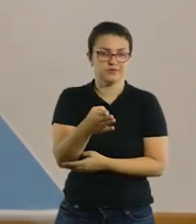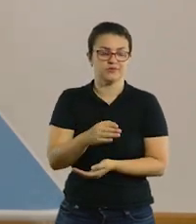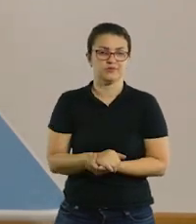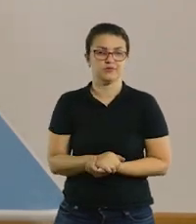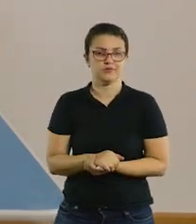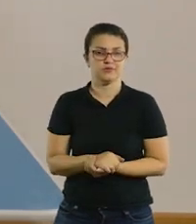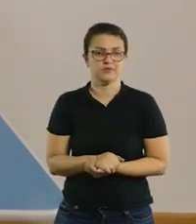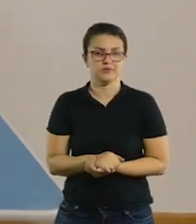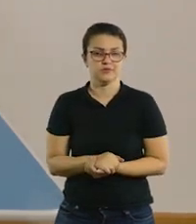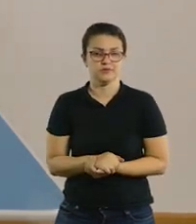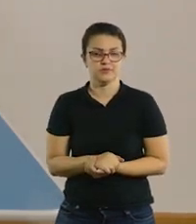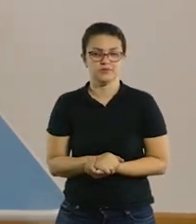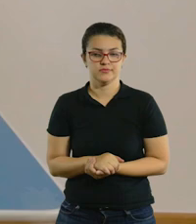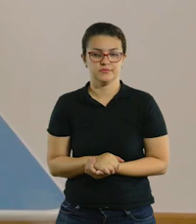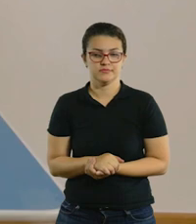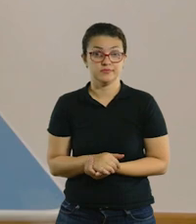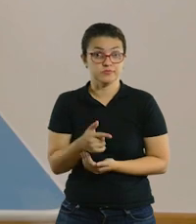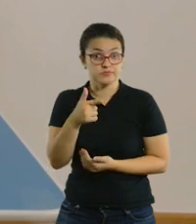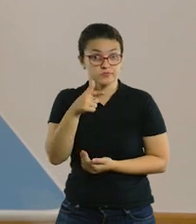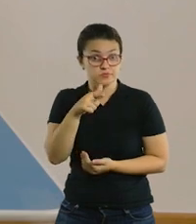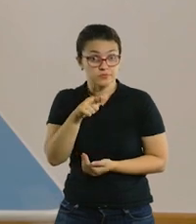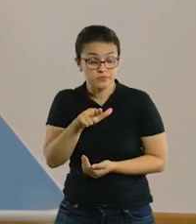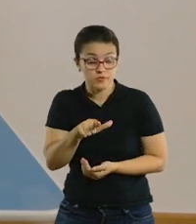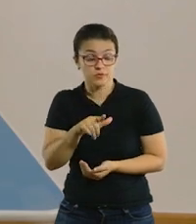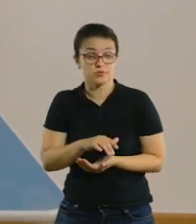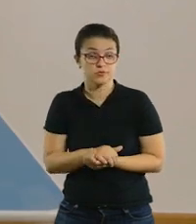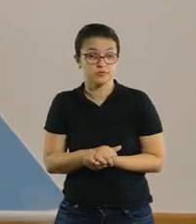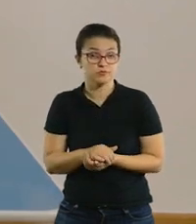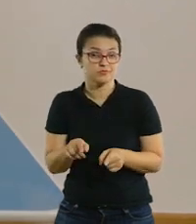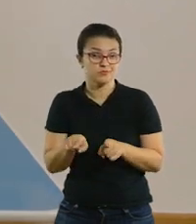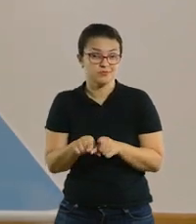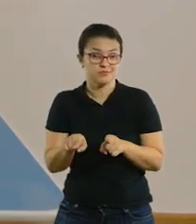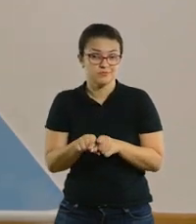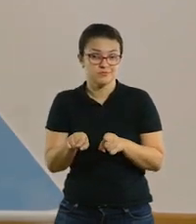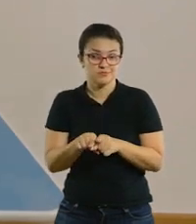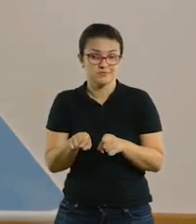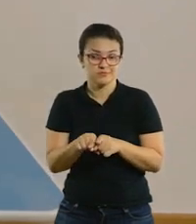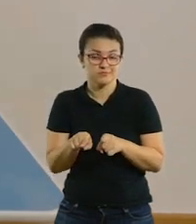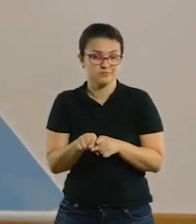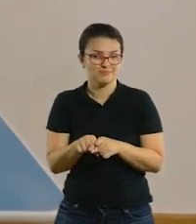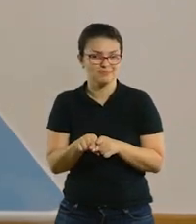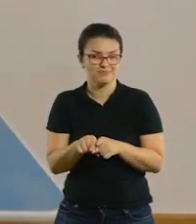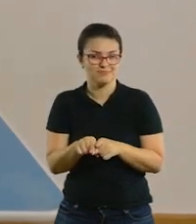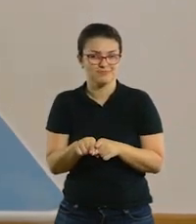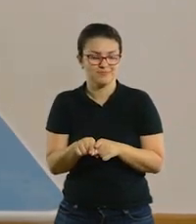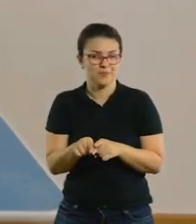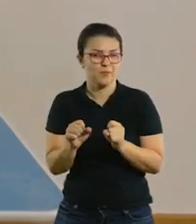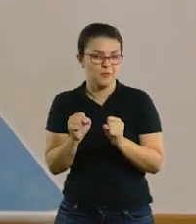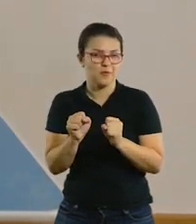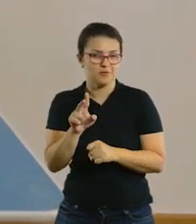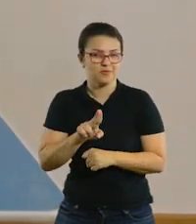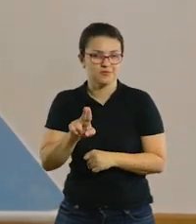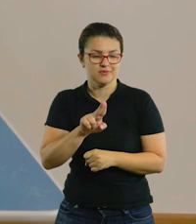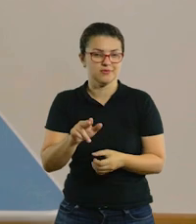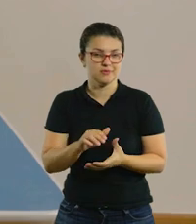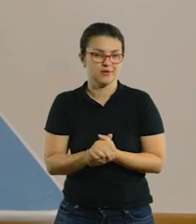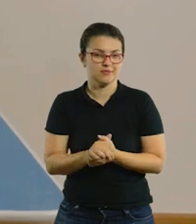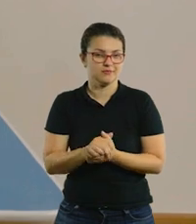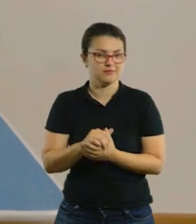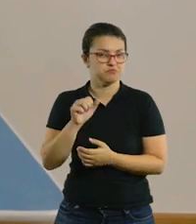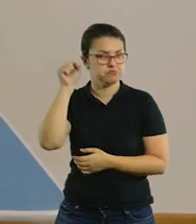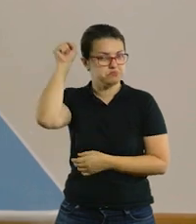Um outro animal que dá para a gente fazer a partir de material reciclável, pessoal, é a baleia